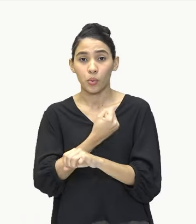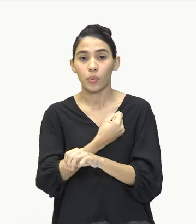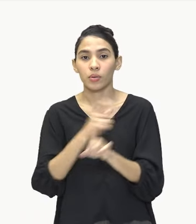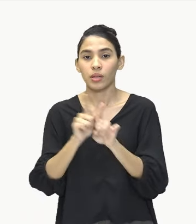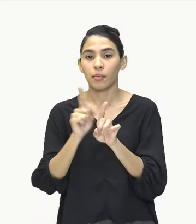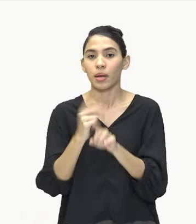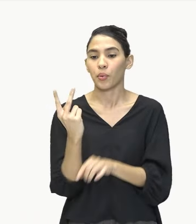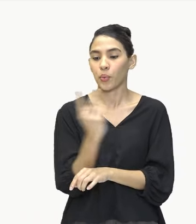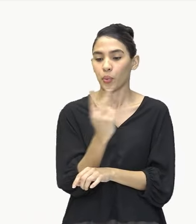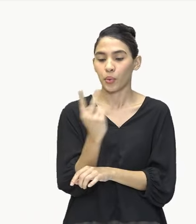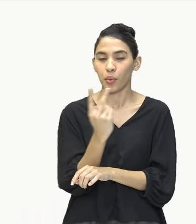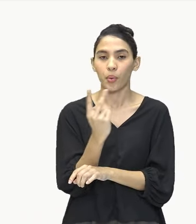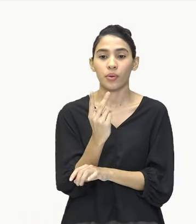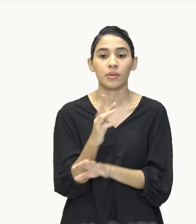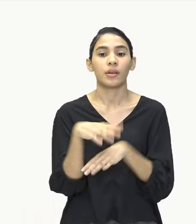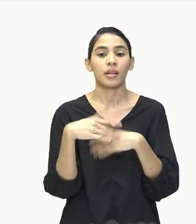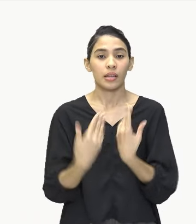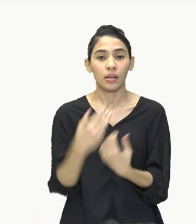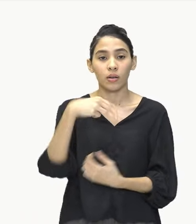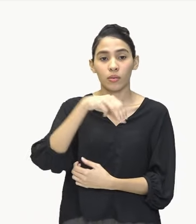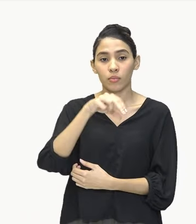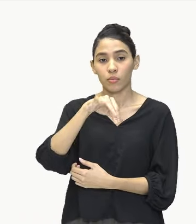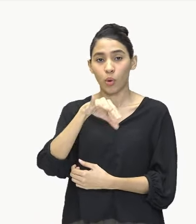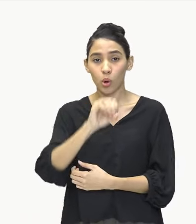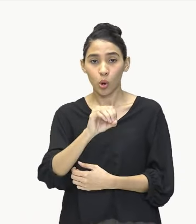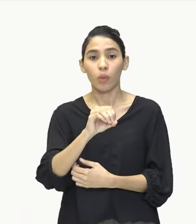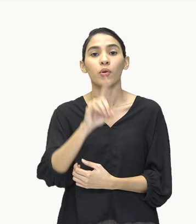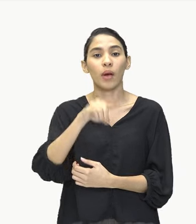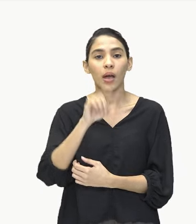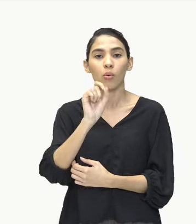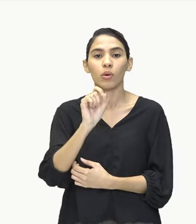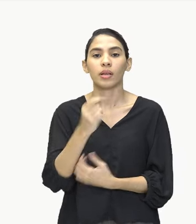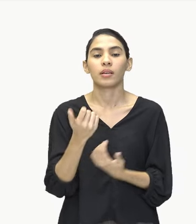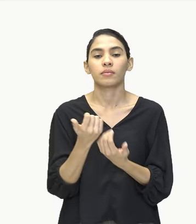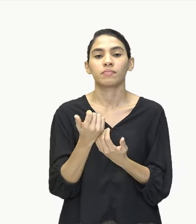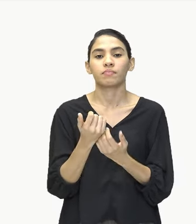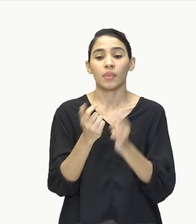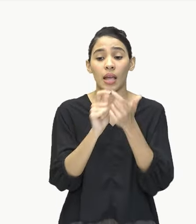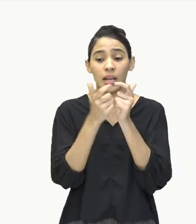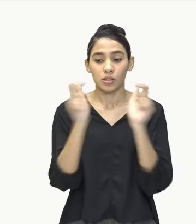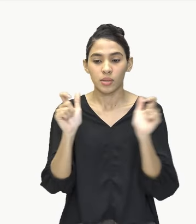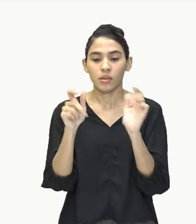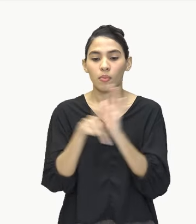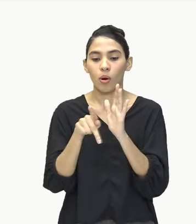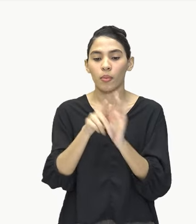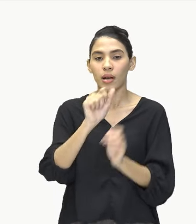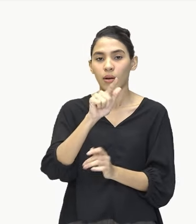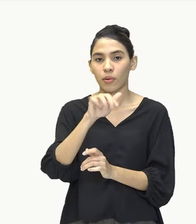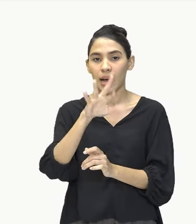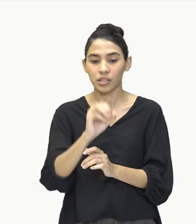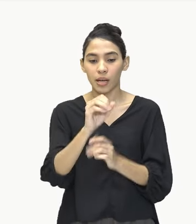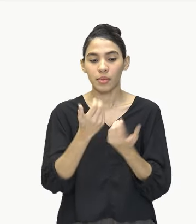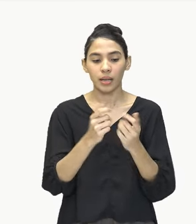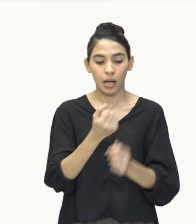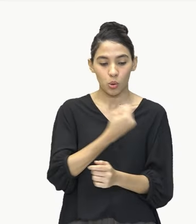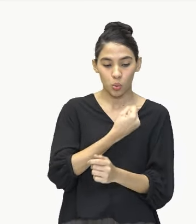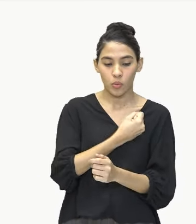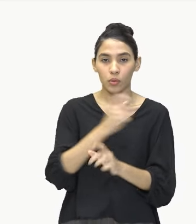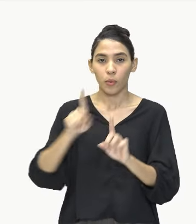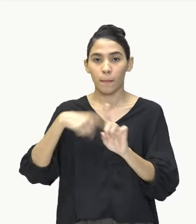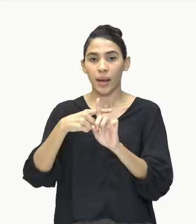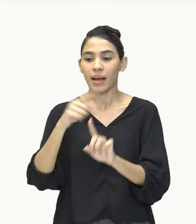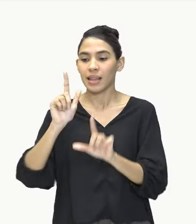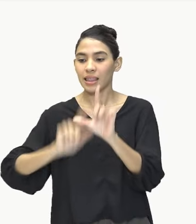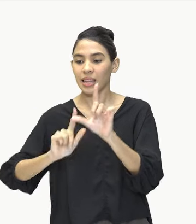os dois. Então, o monômio vai ser justamente essa expressão algébrica onde vai estar letra e número que tem